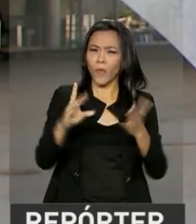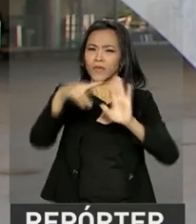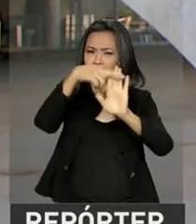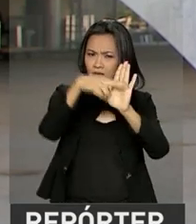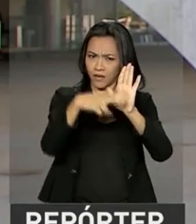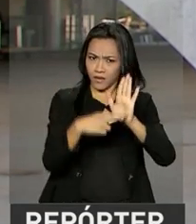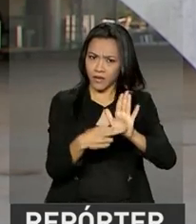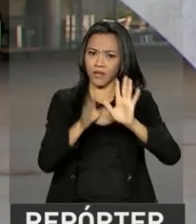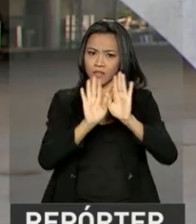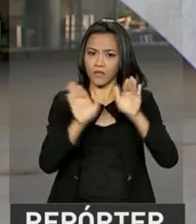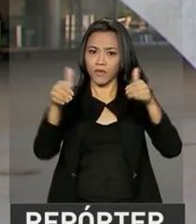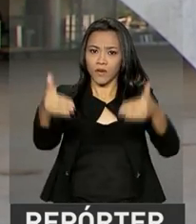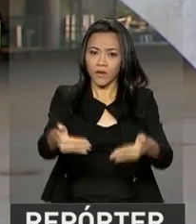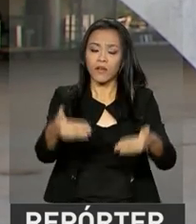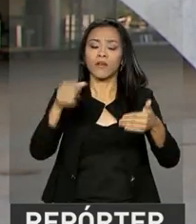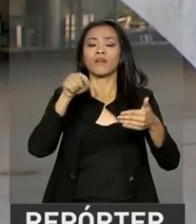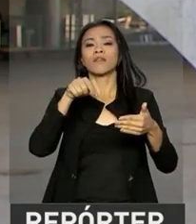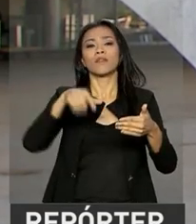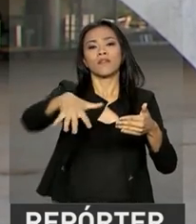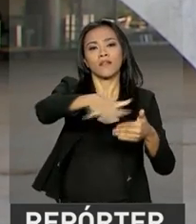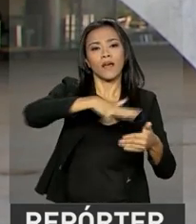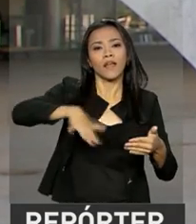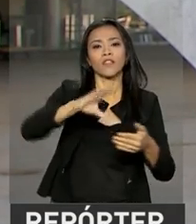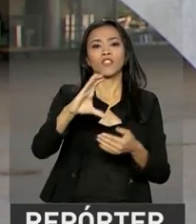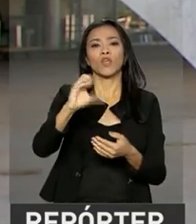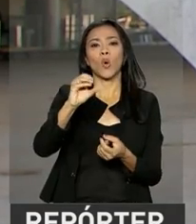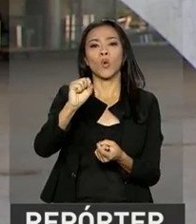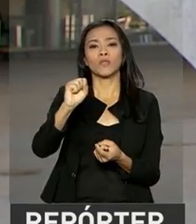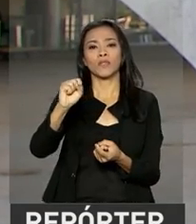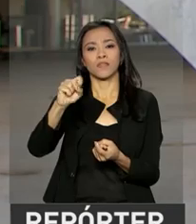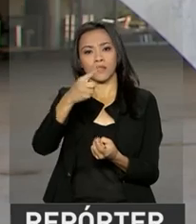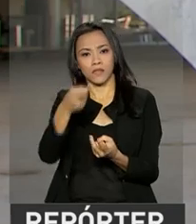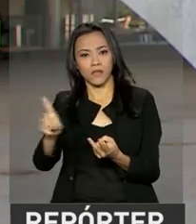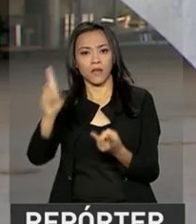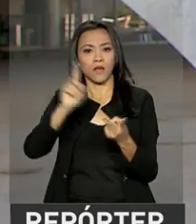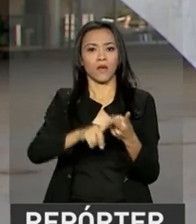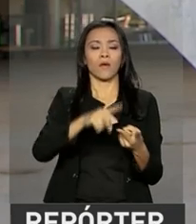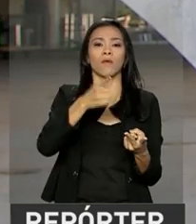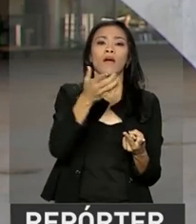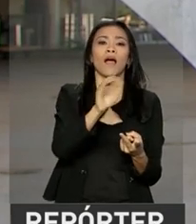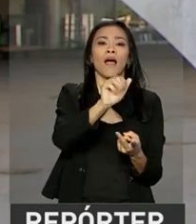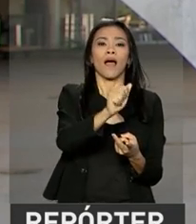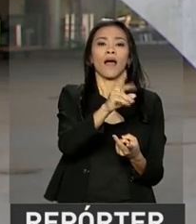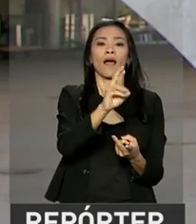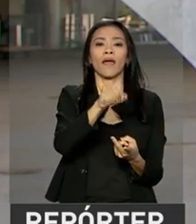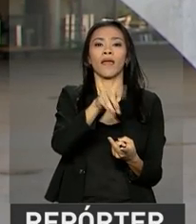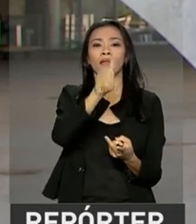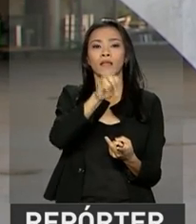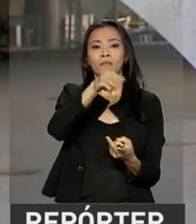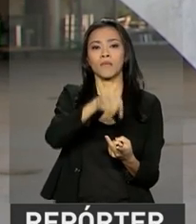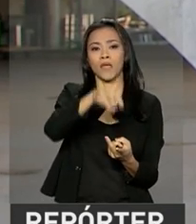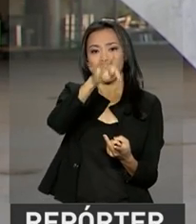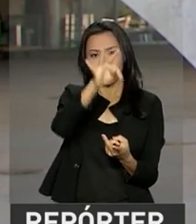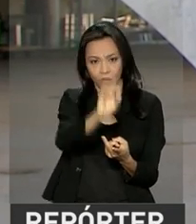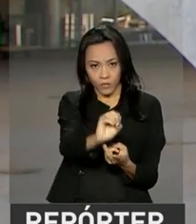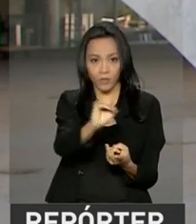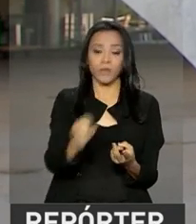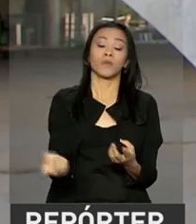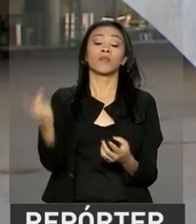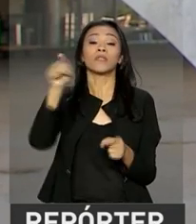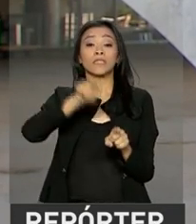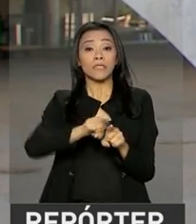relacionadas à operação concessões e arrendamentos dos portos brasileiros também regulamentar algumas questões